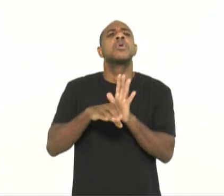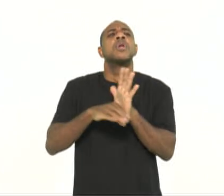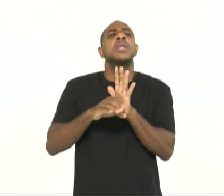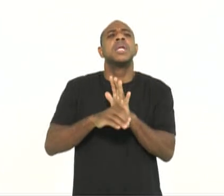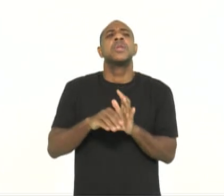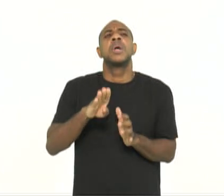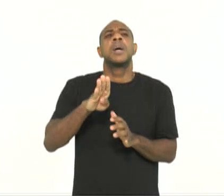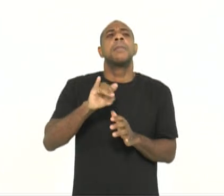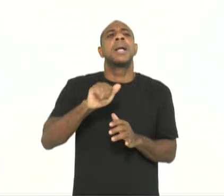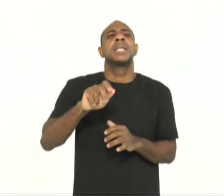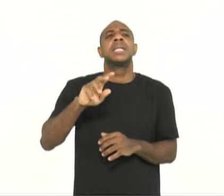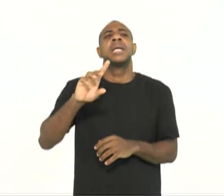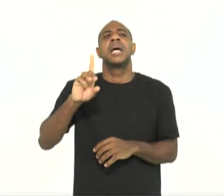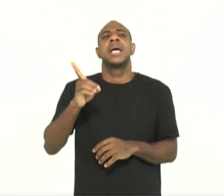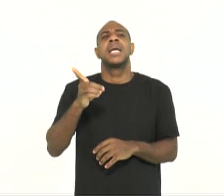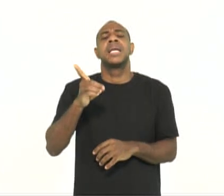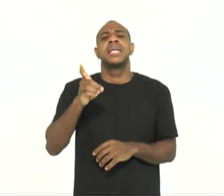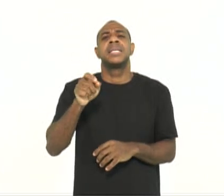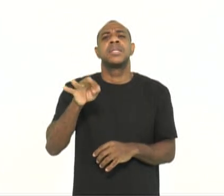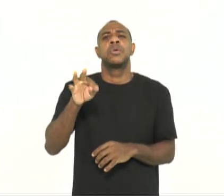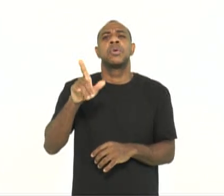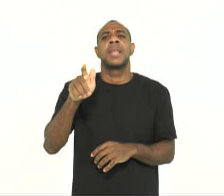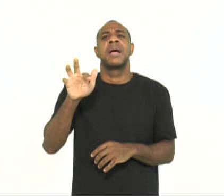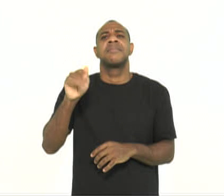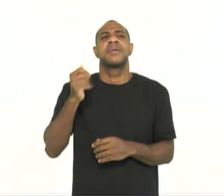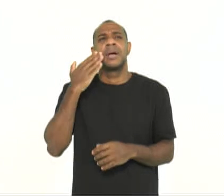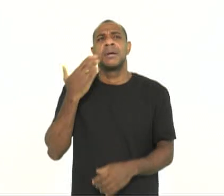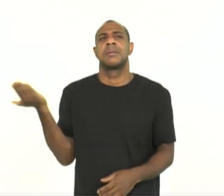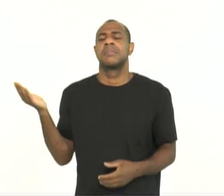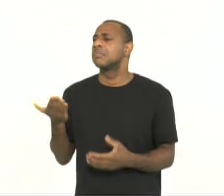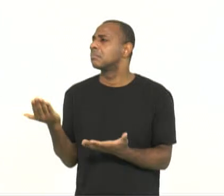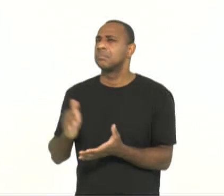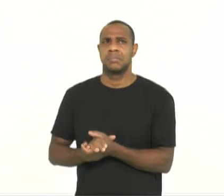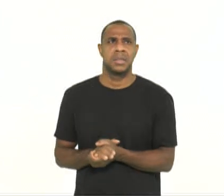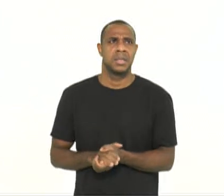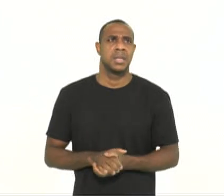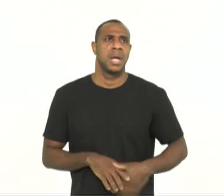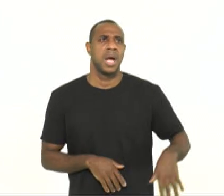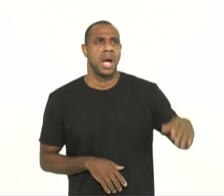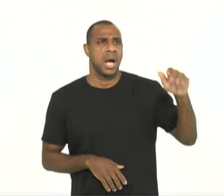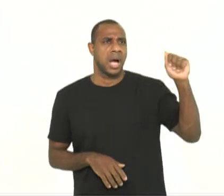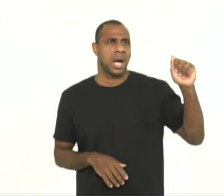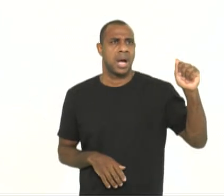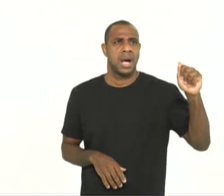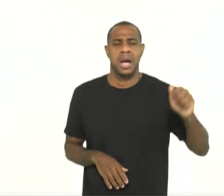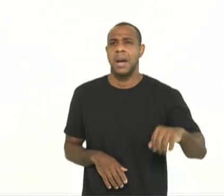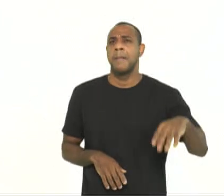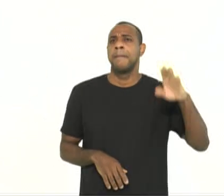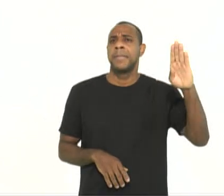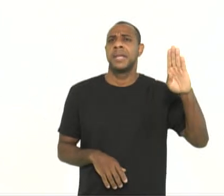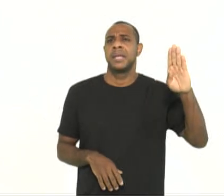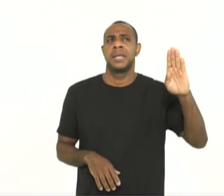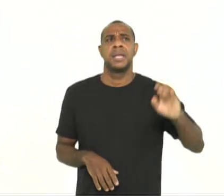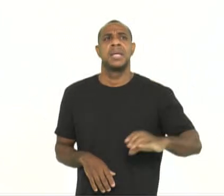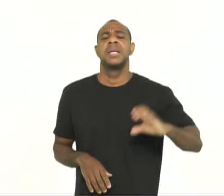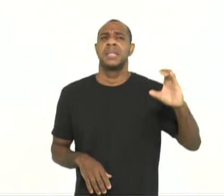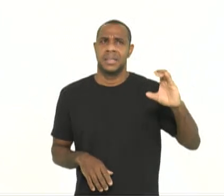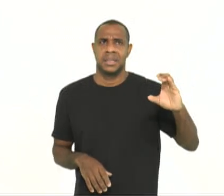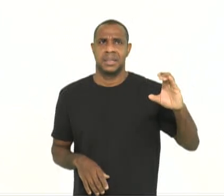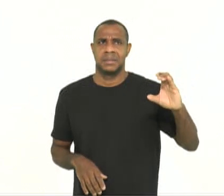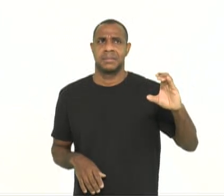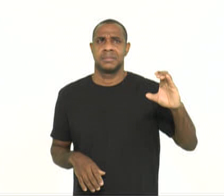área com grande superfície e um conjunto de rios cercados por interflúvios. Letra B. É uma forma